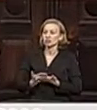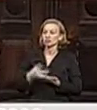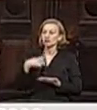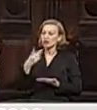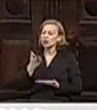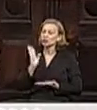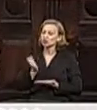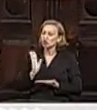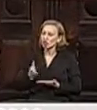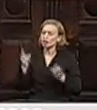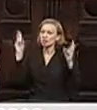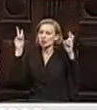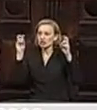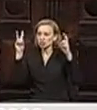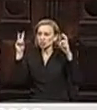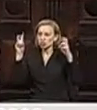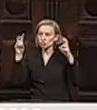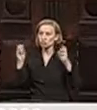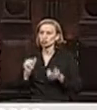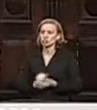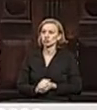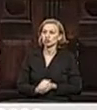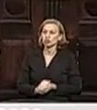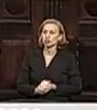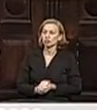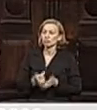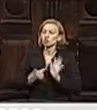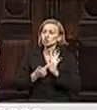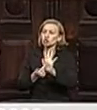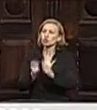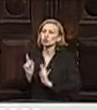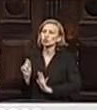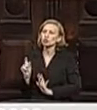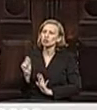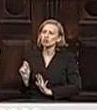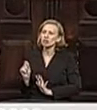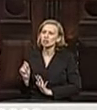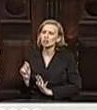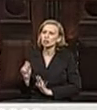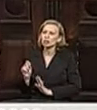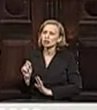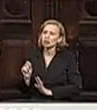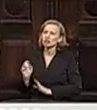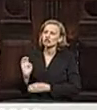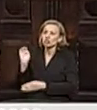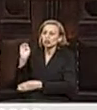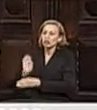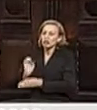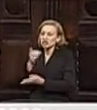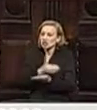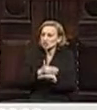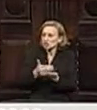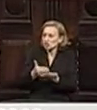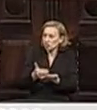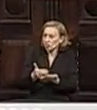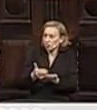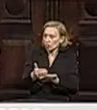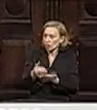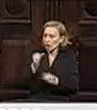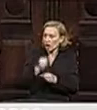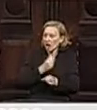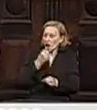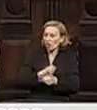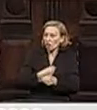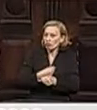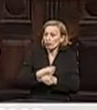se estabeleceu e ficou demonstrado que o Estado iniciou a obra sem a autorização do